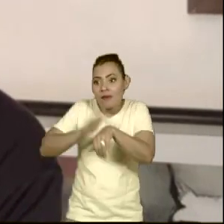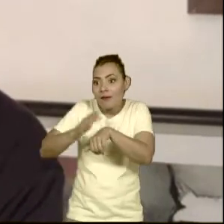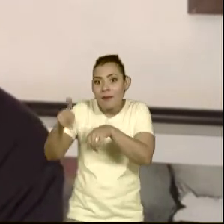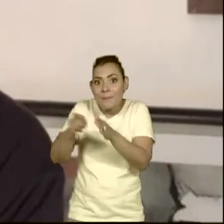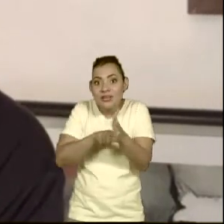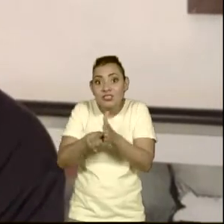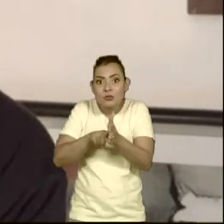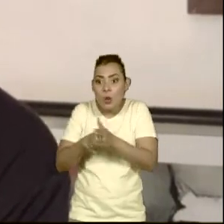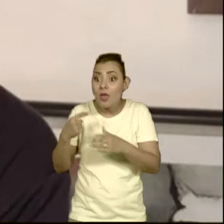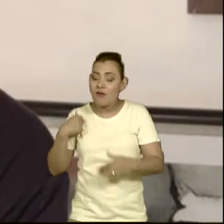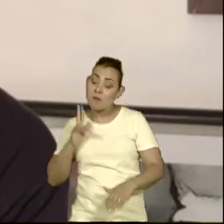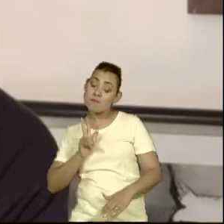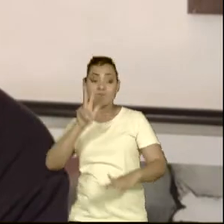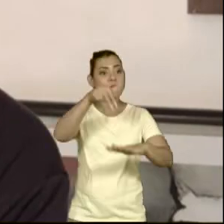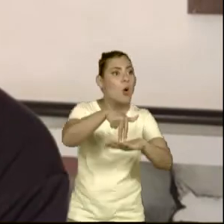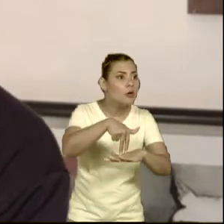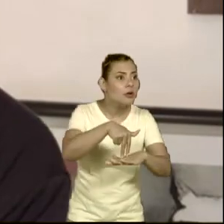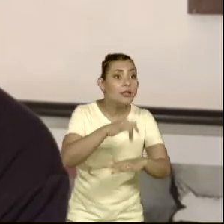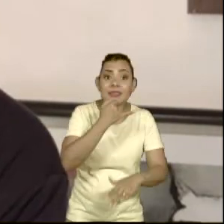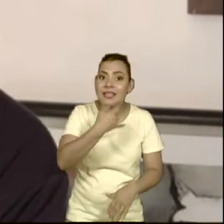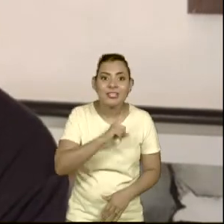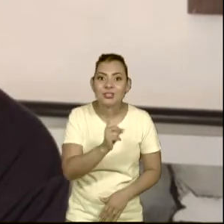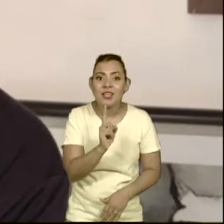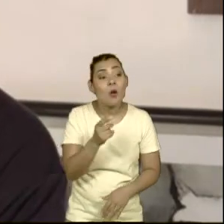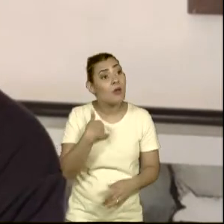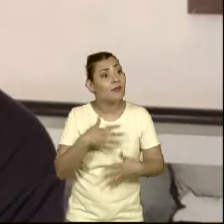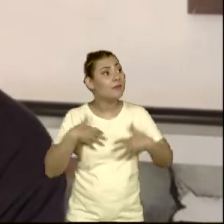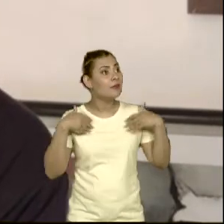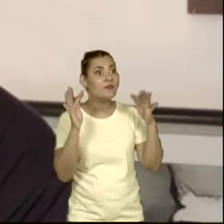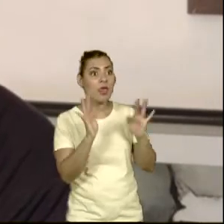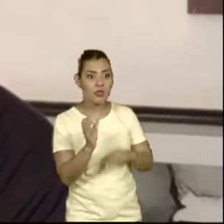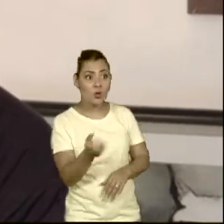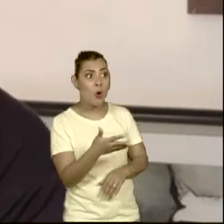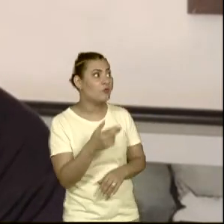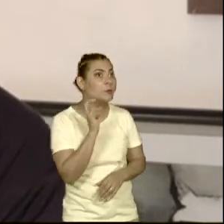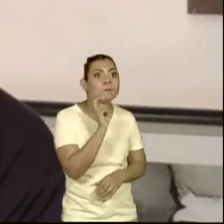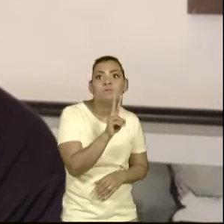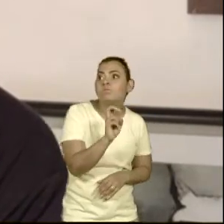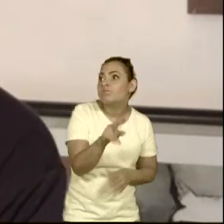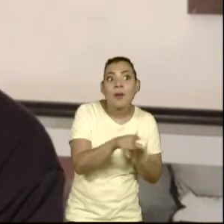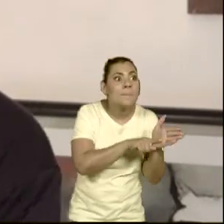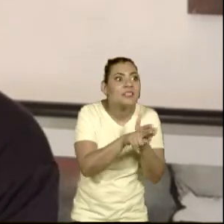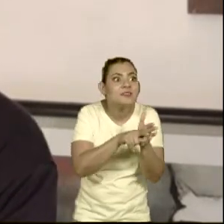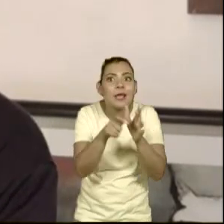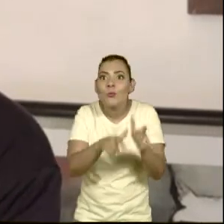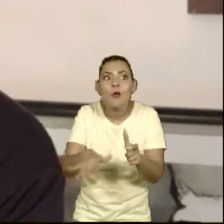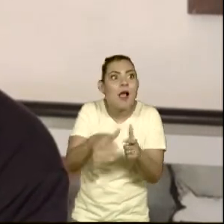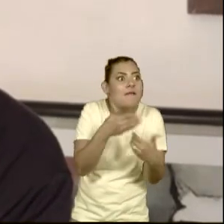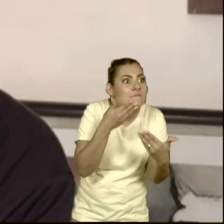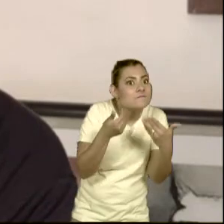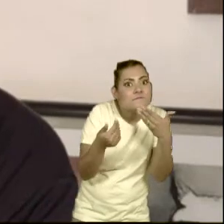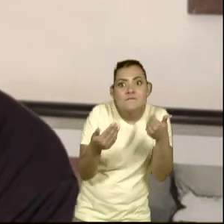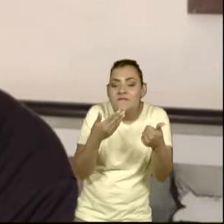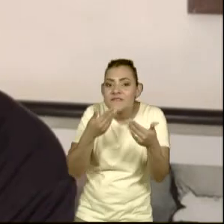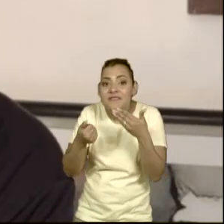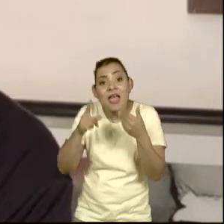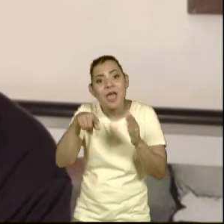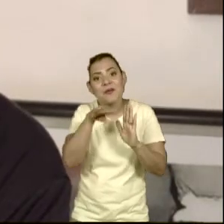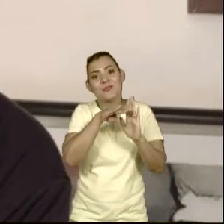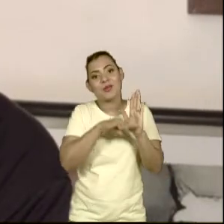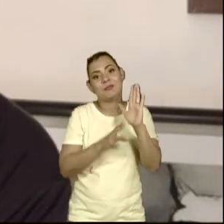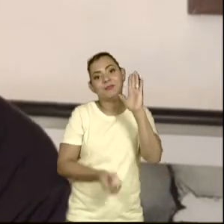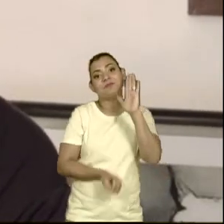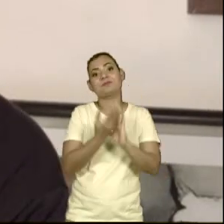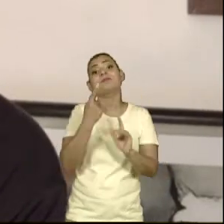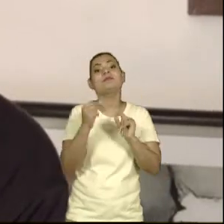Ele cai nos lugares e ele nunca fica triste, ele fica feliz que ele está em um lugar novo, e ele vai pesquisar esse lugar. É um programa que